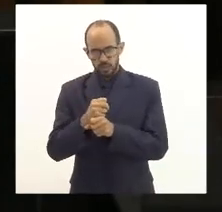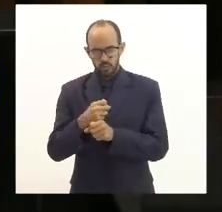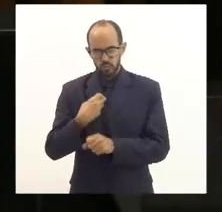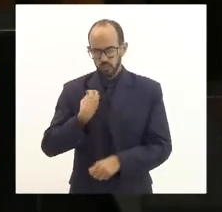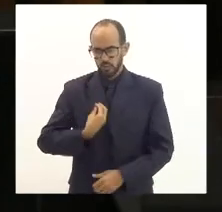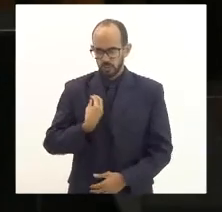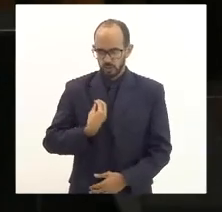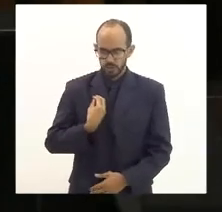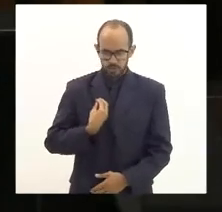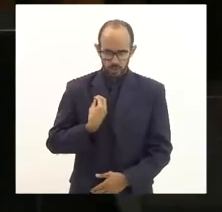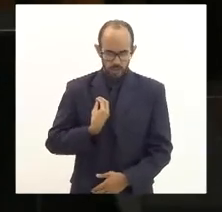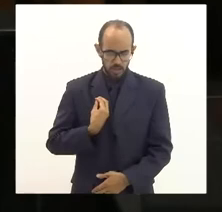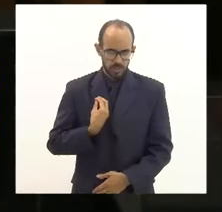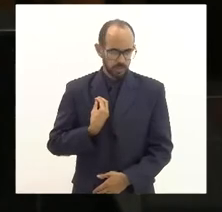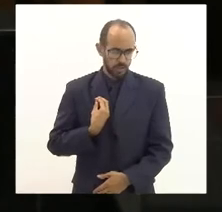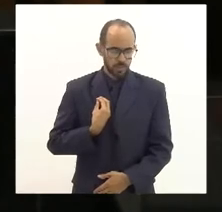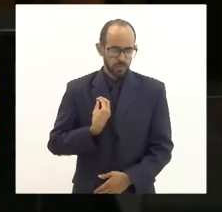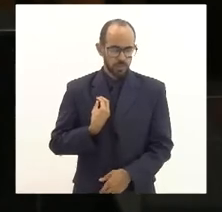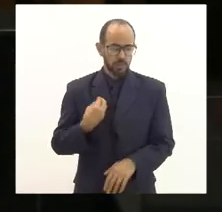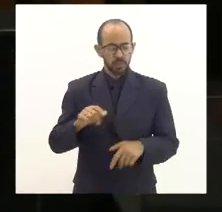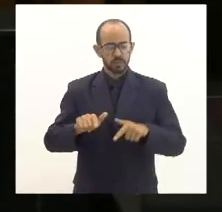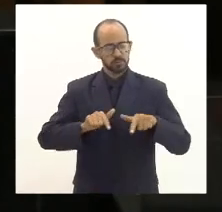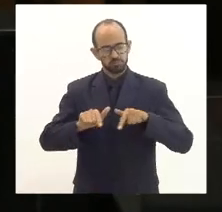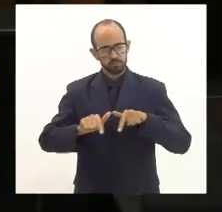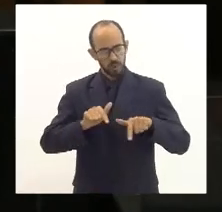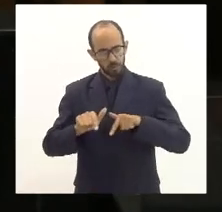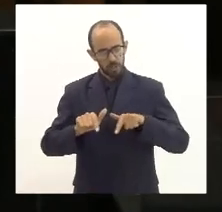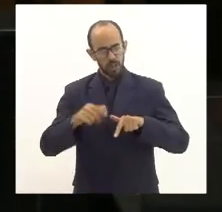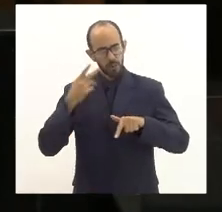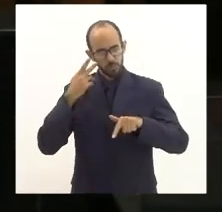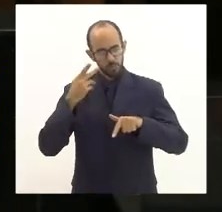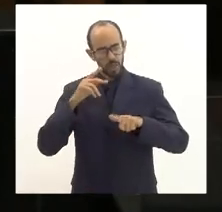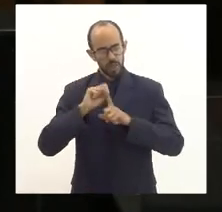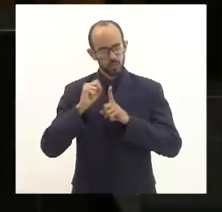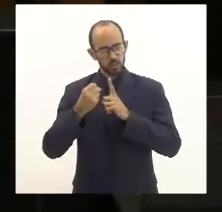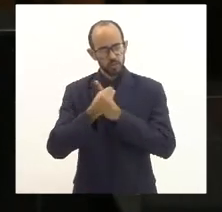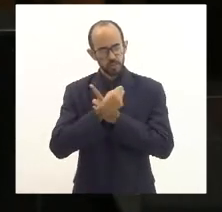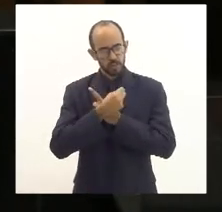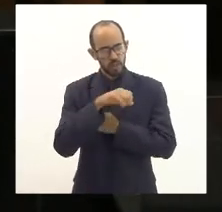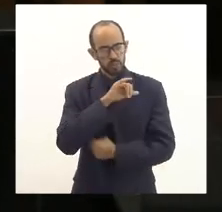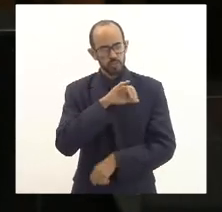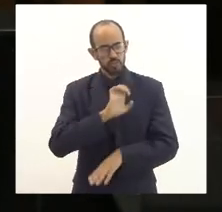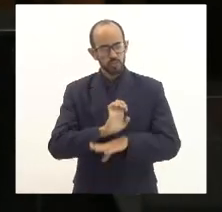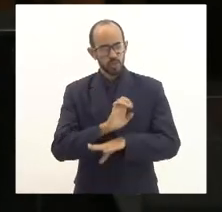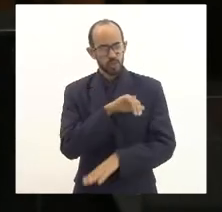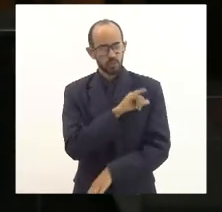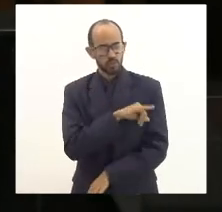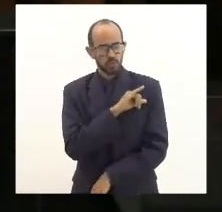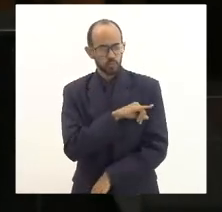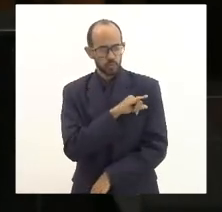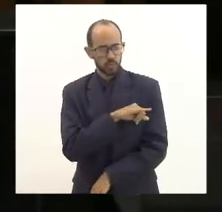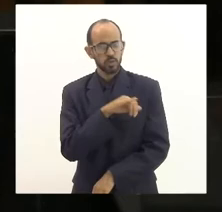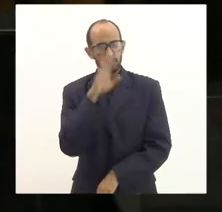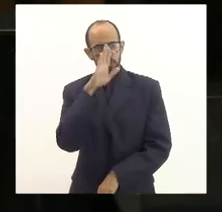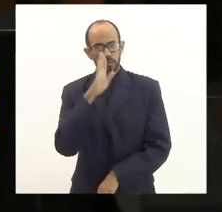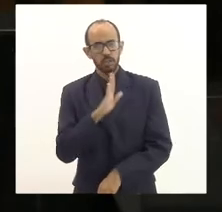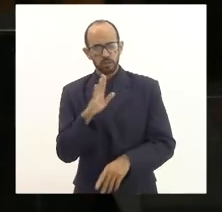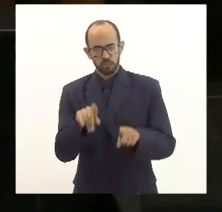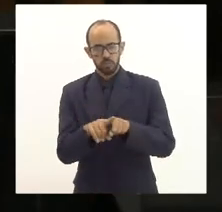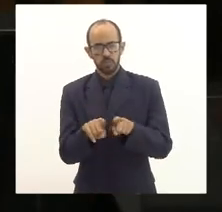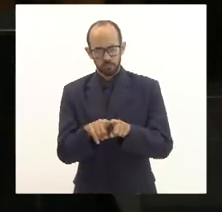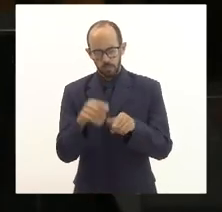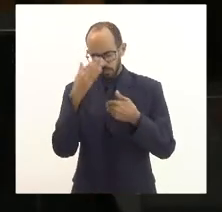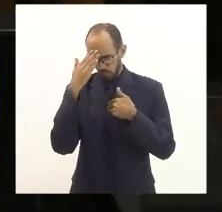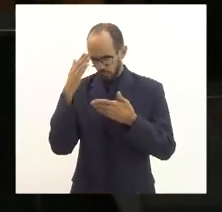existência prestando serviço à sociedade carioca Fluminense e brasileira todas